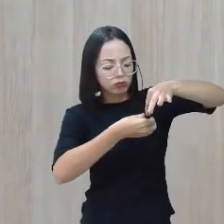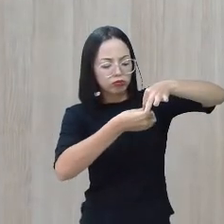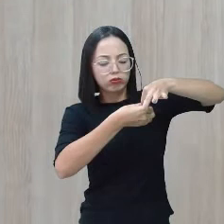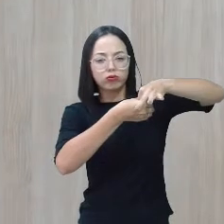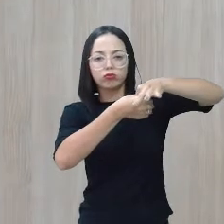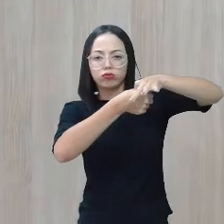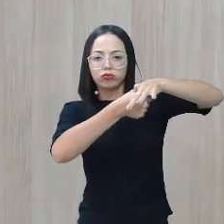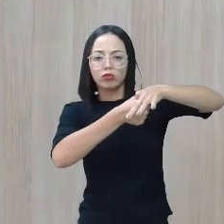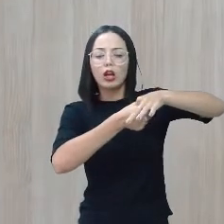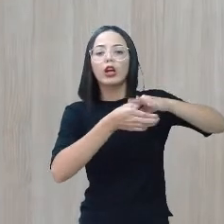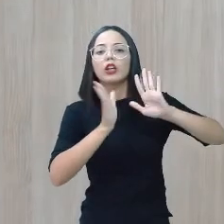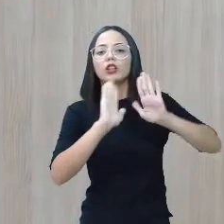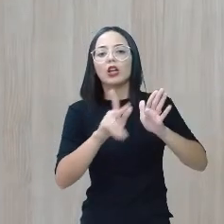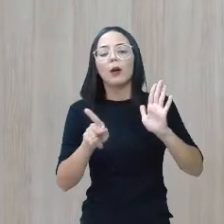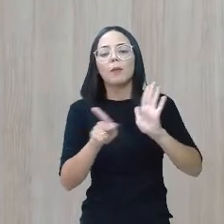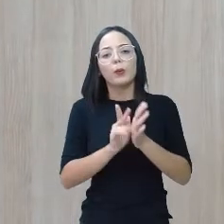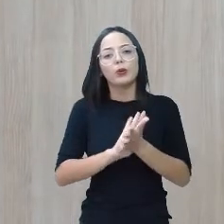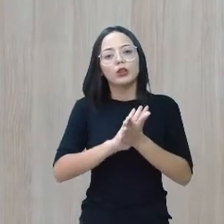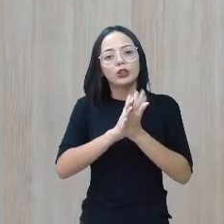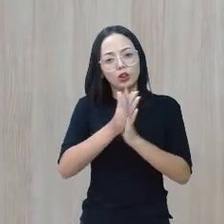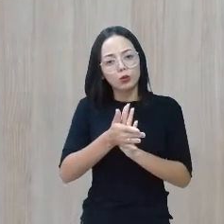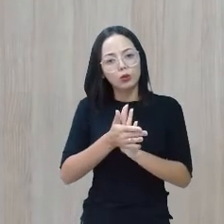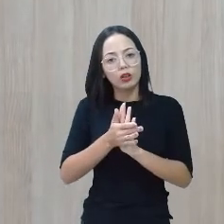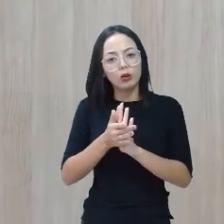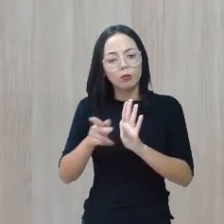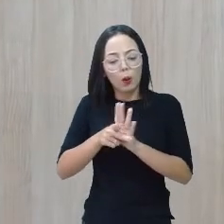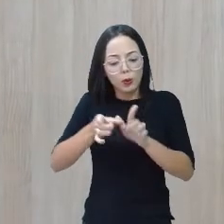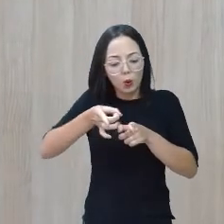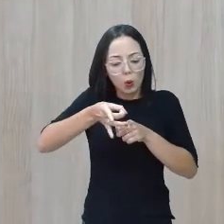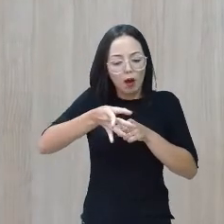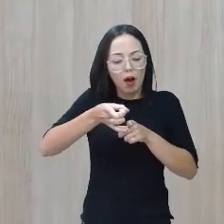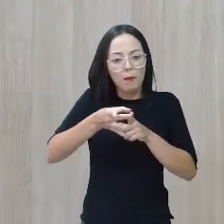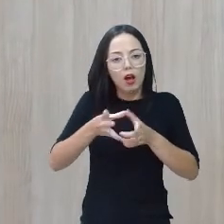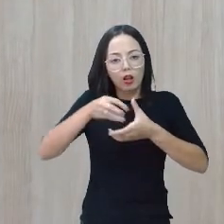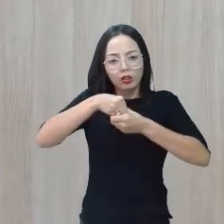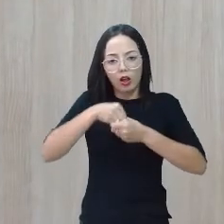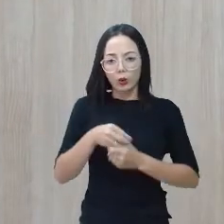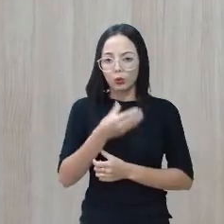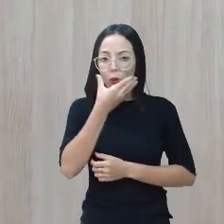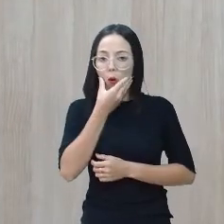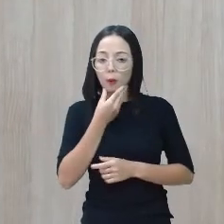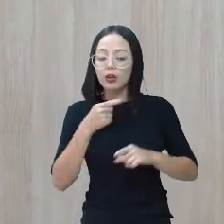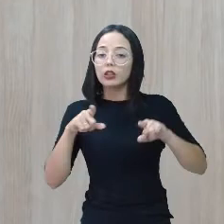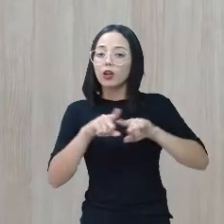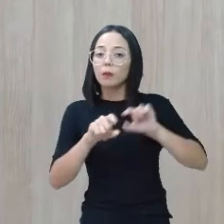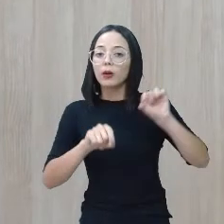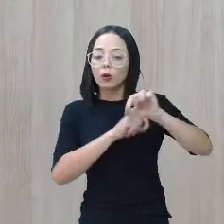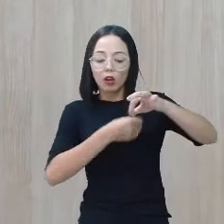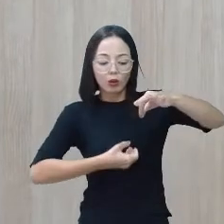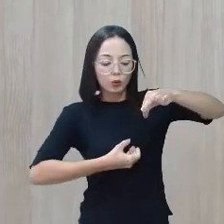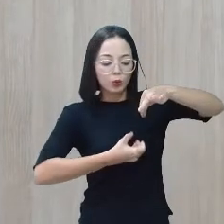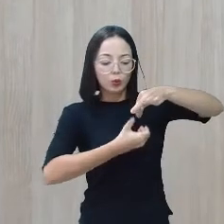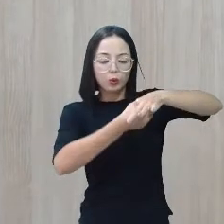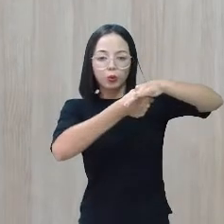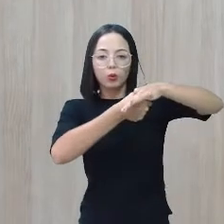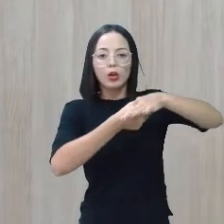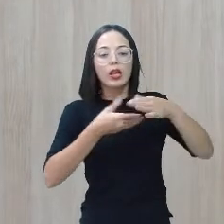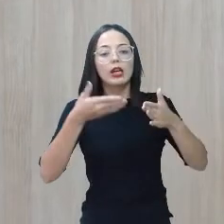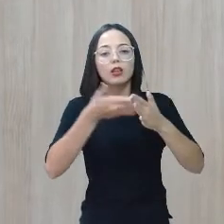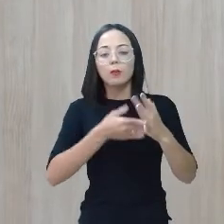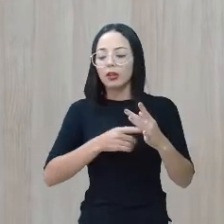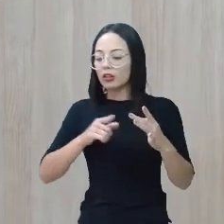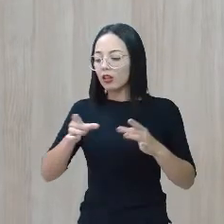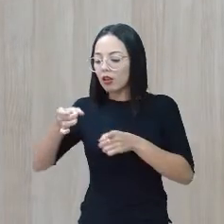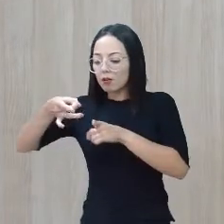os espermatozoides ou imobilizando. Então, ela é colocada também para impedir o encontro do